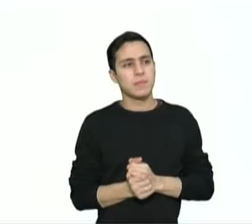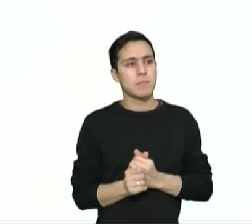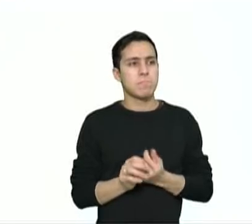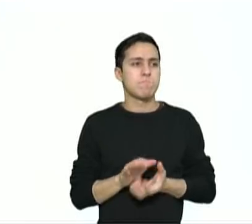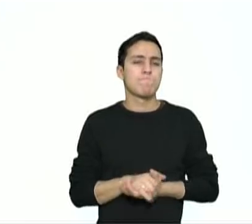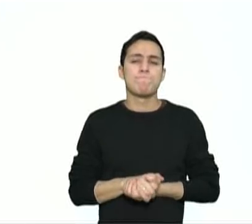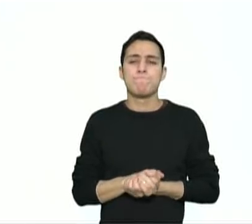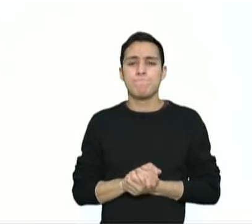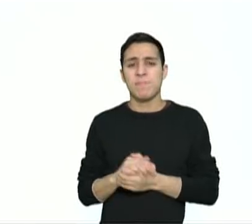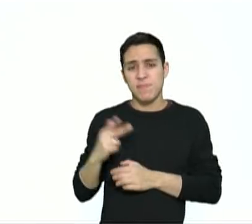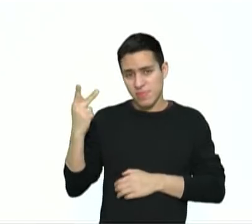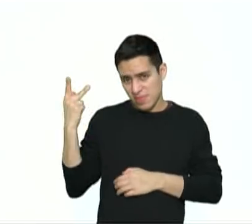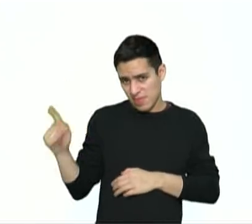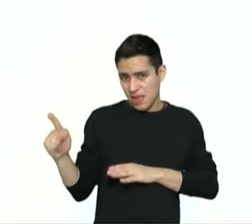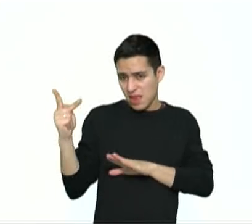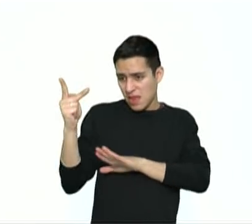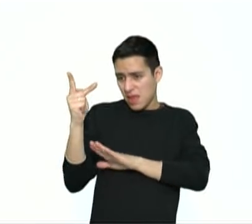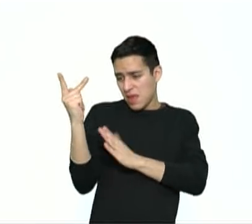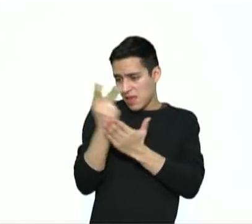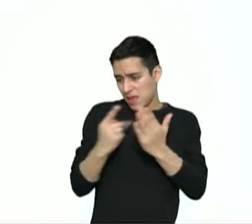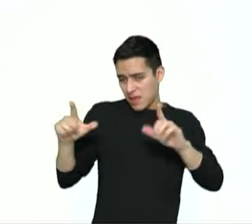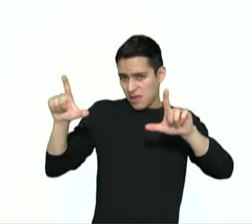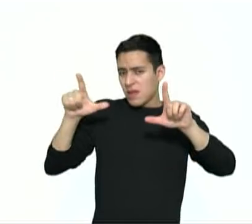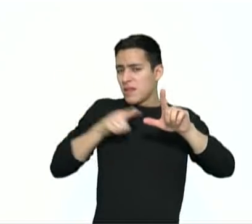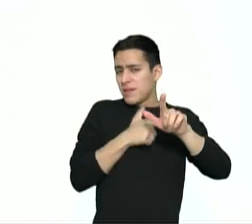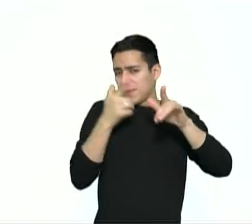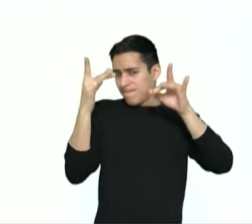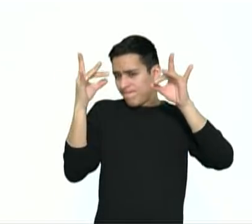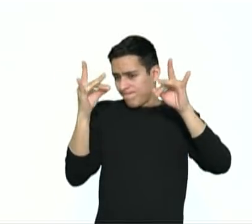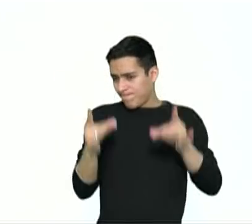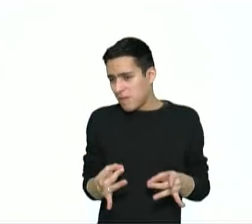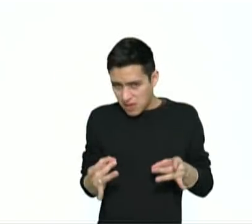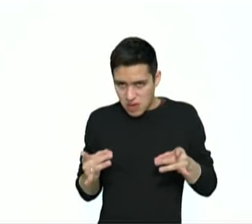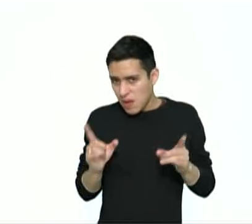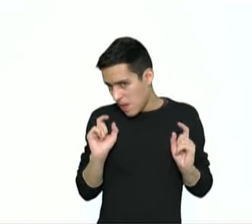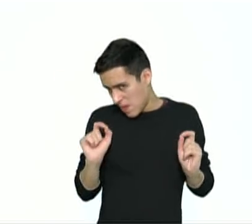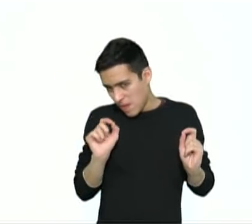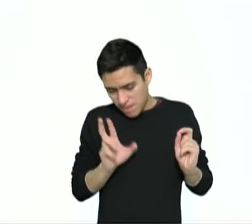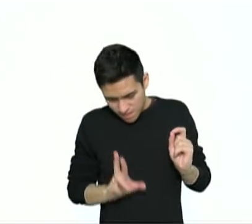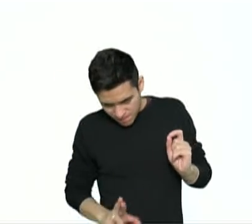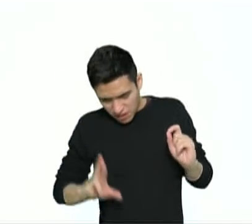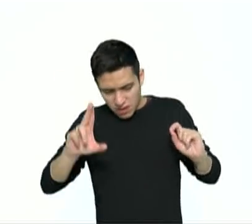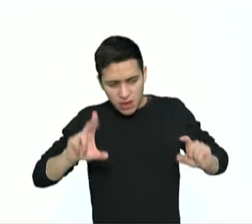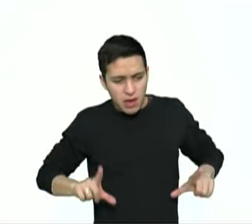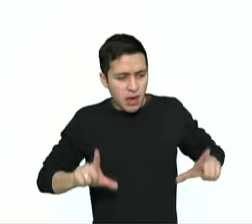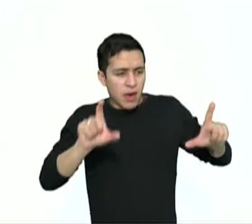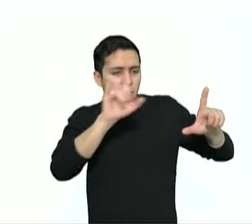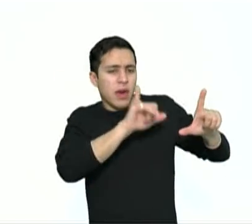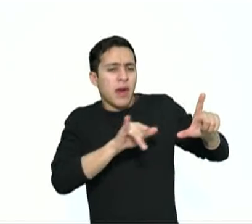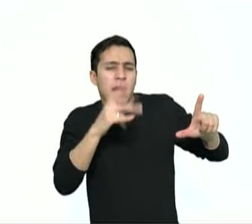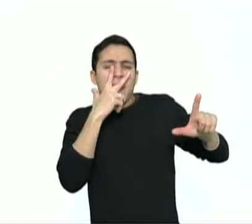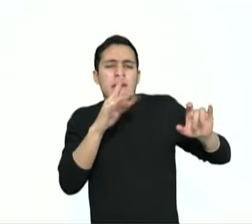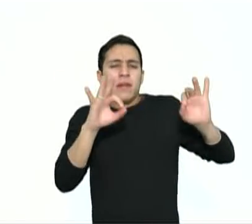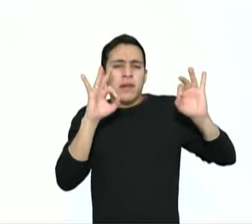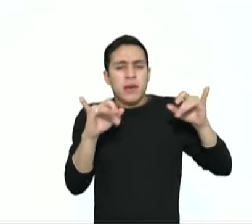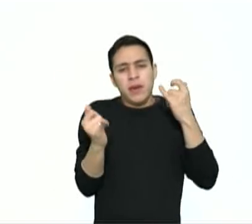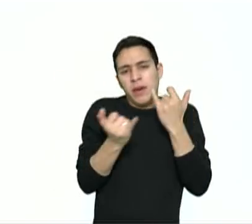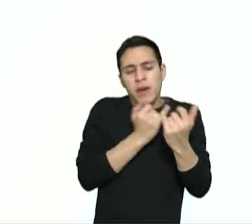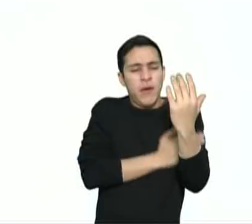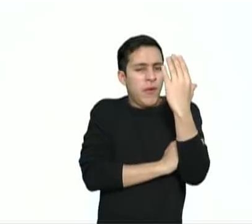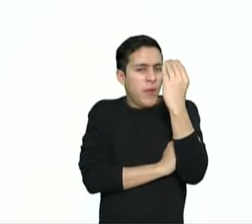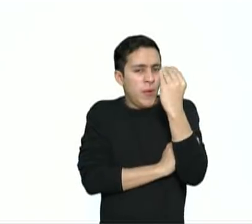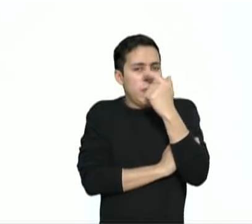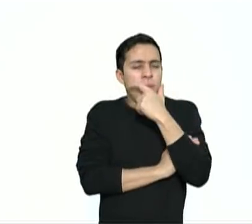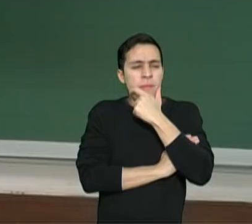Em suas obras, ele trazia muitos detalhes, representando a imagem como se fossem fotografias, né? Então, ele